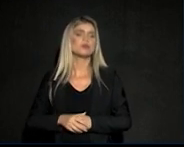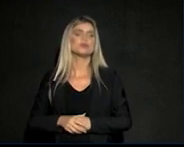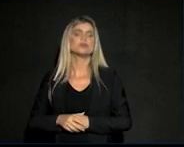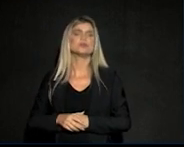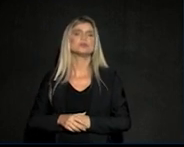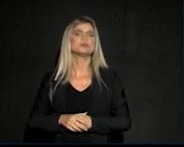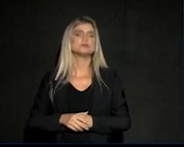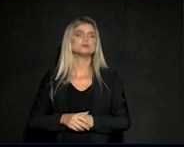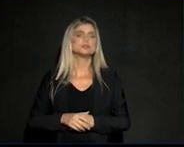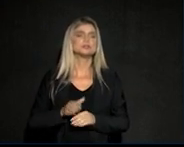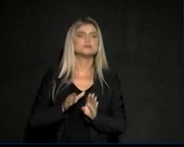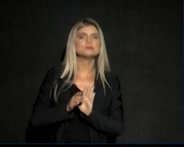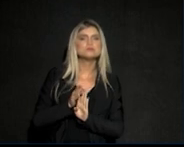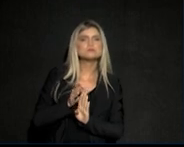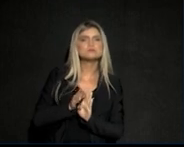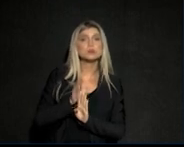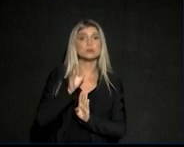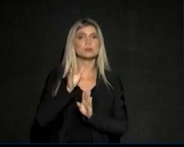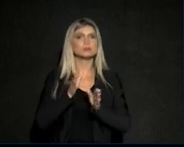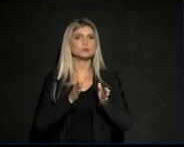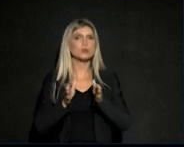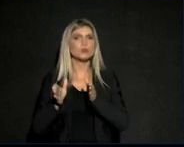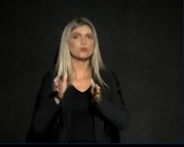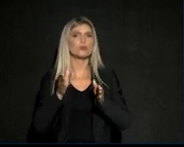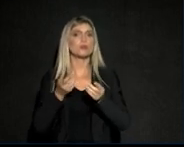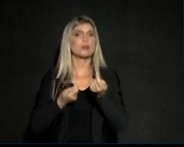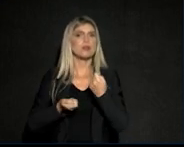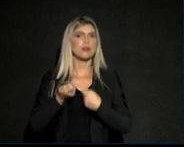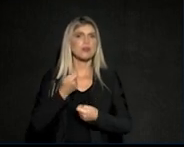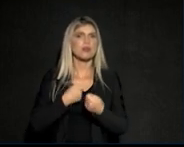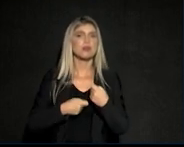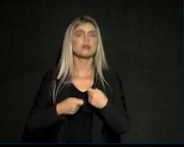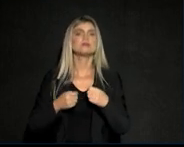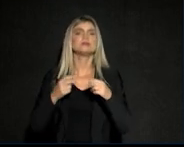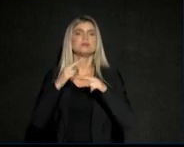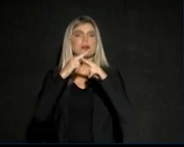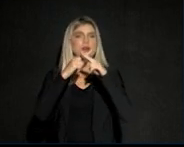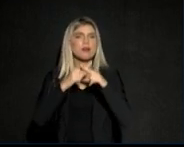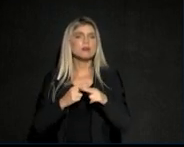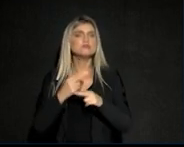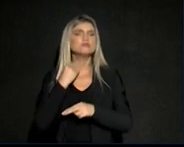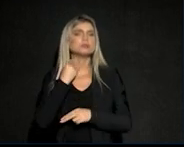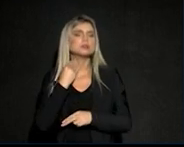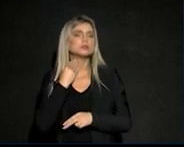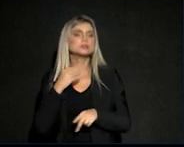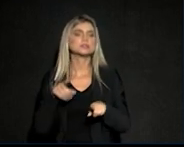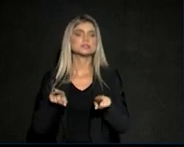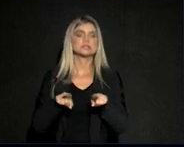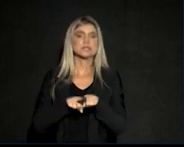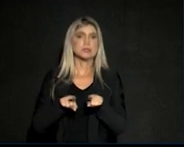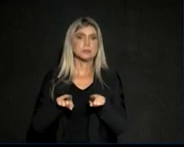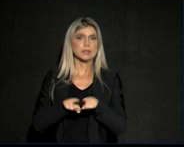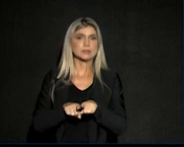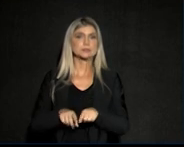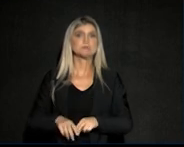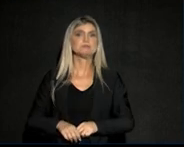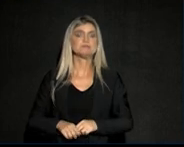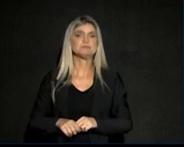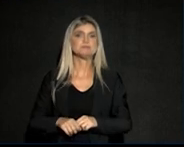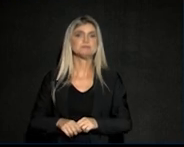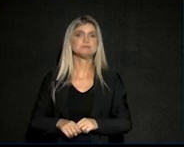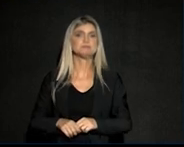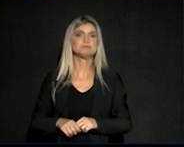aí se a gente reorientou o crédito e a caixa também era um banco que além da Habitação que é a vaca é Sagrada